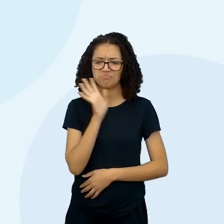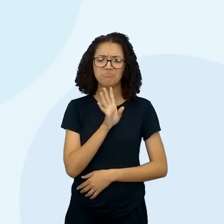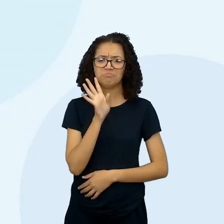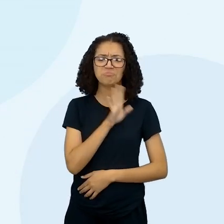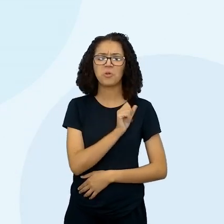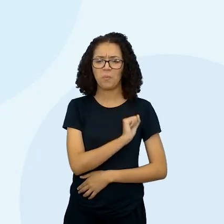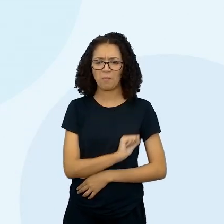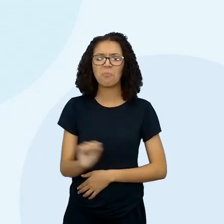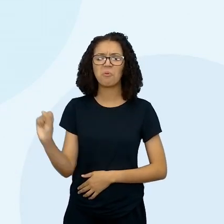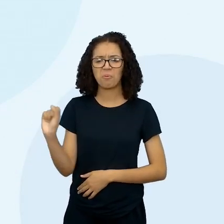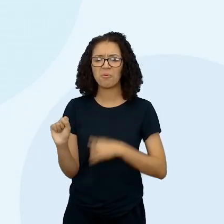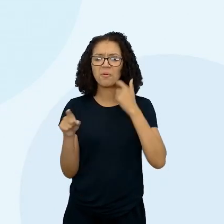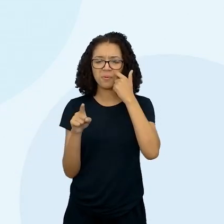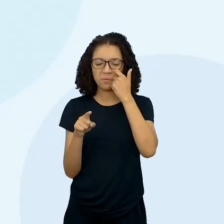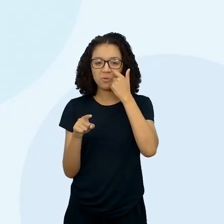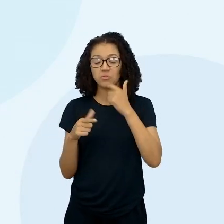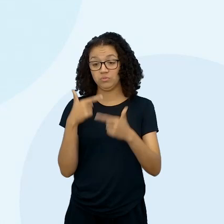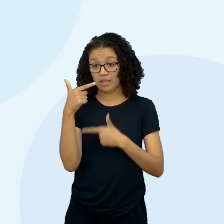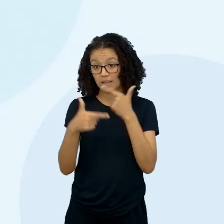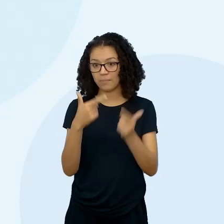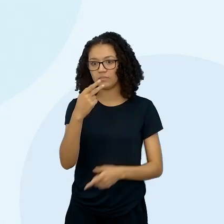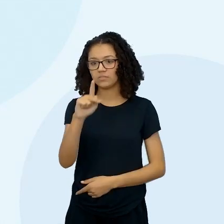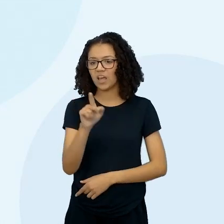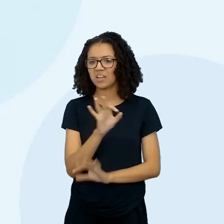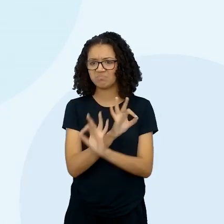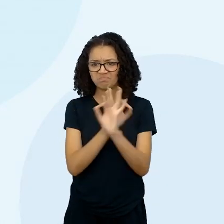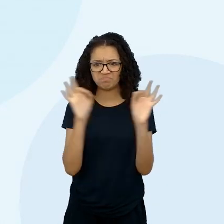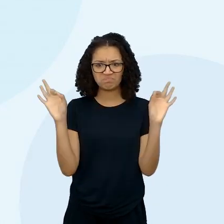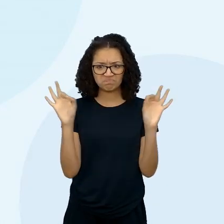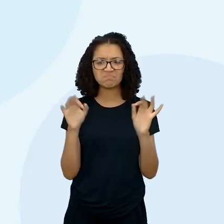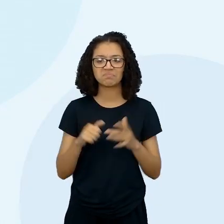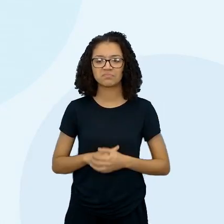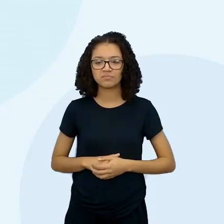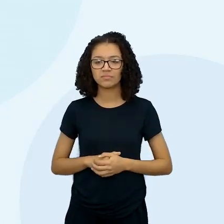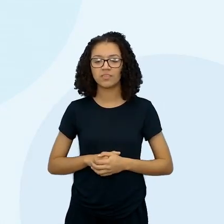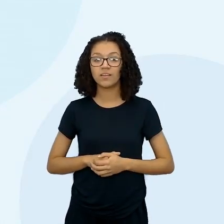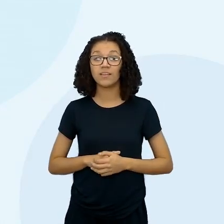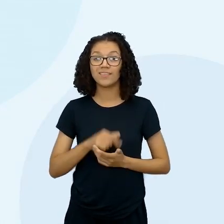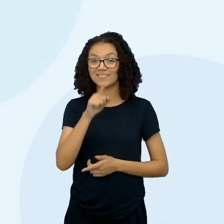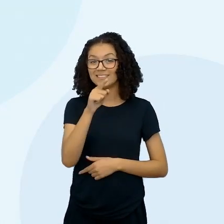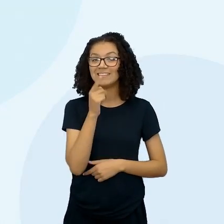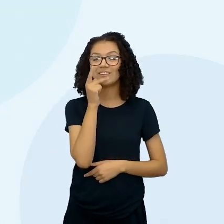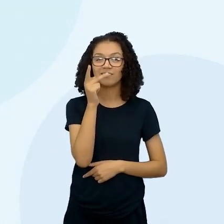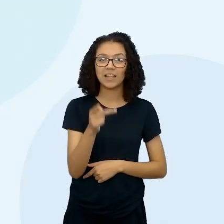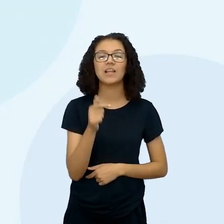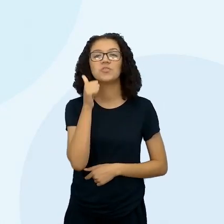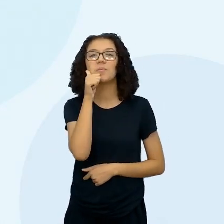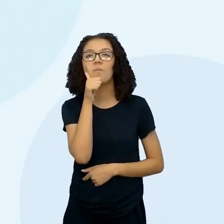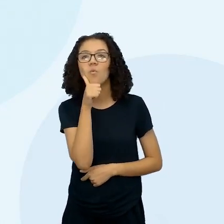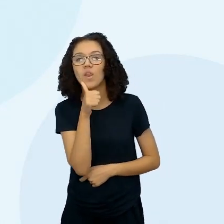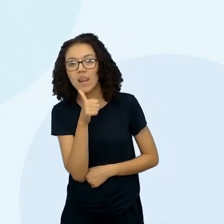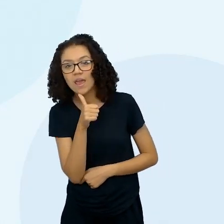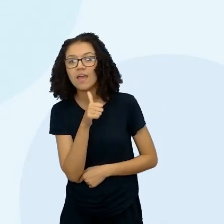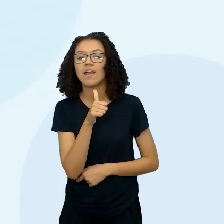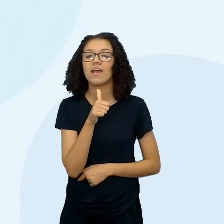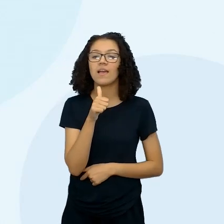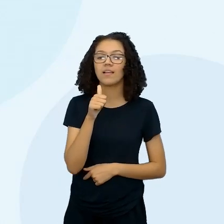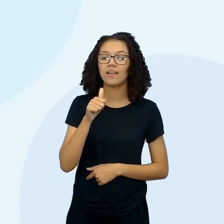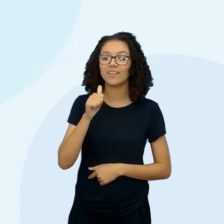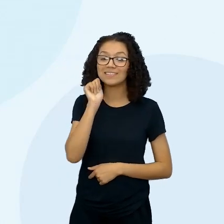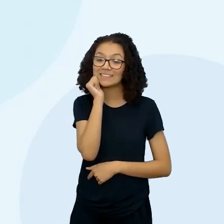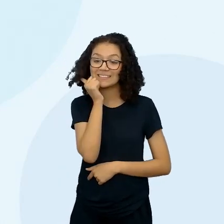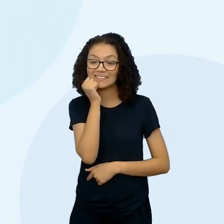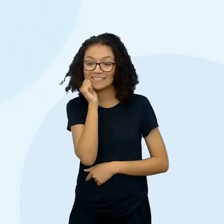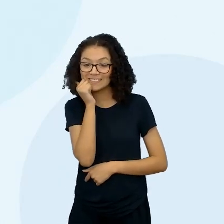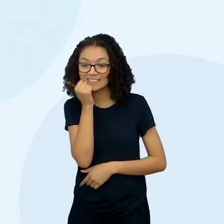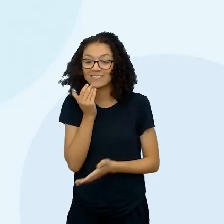o trabalho dela dentro do Brasil. Então, como vocês estão falando de mulheres, meninas na ciência,